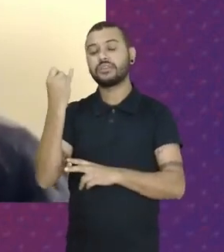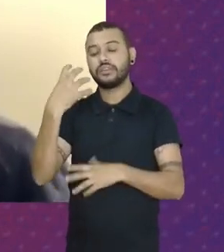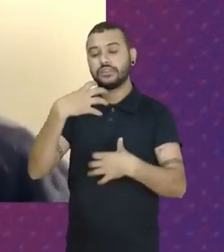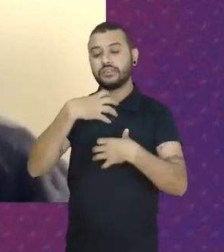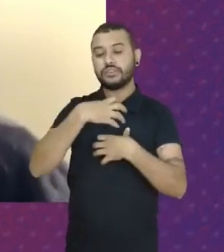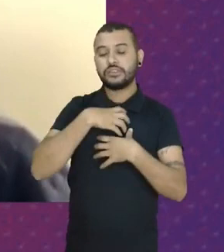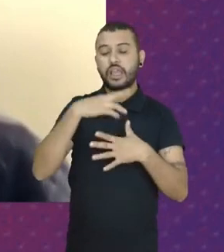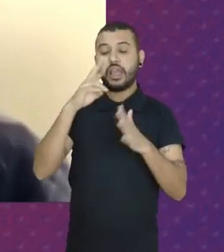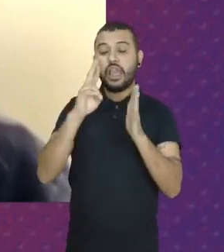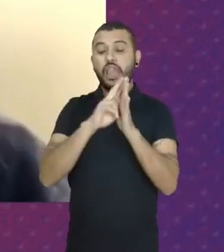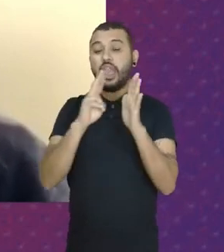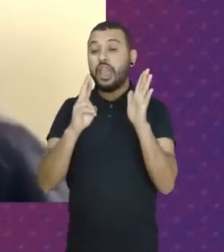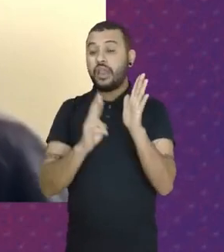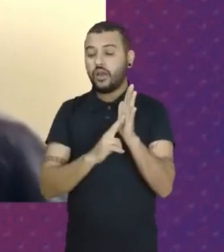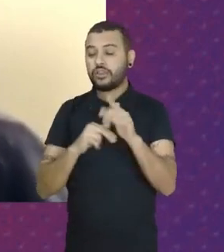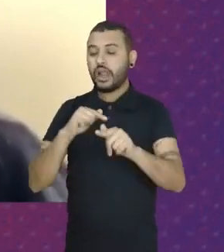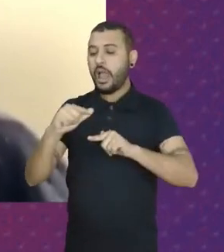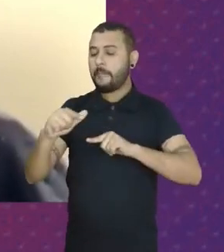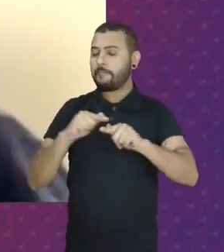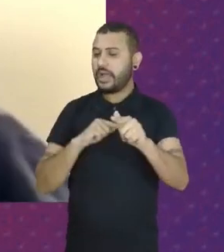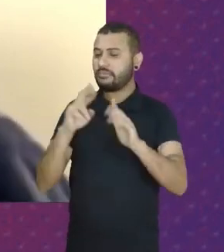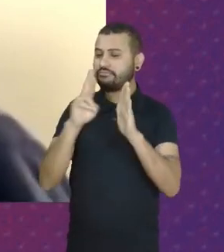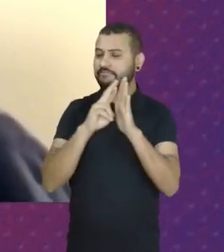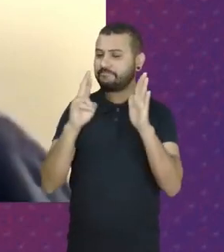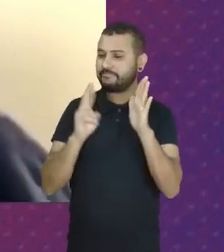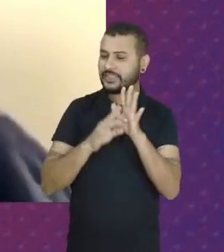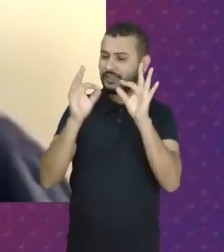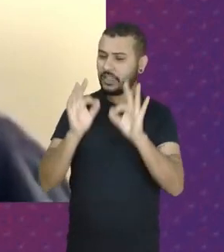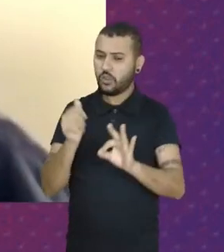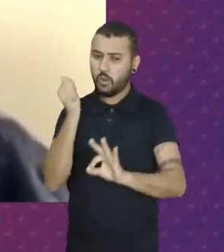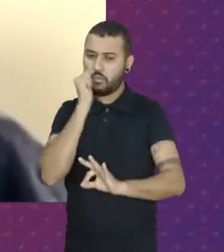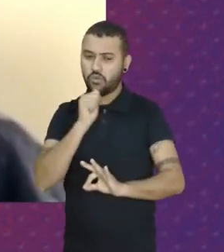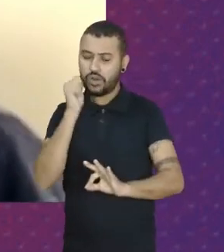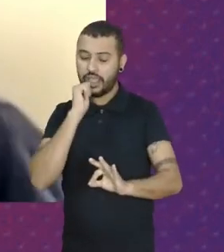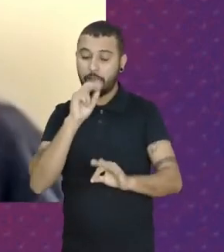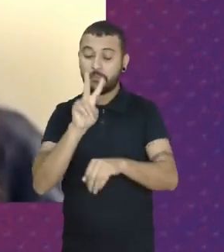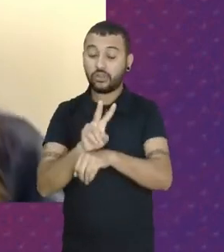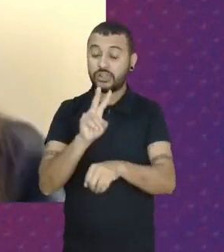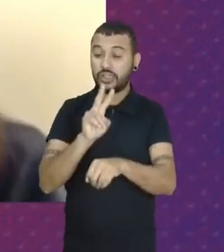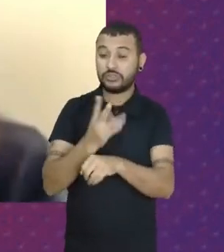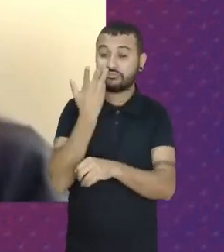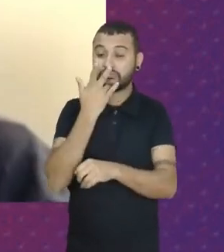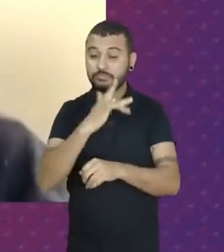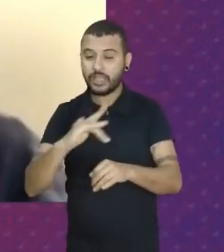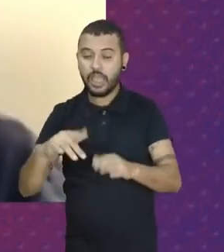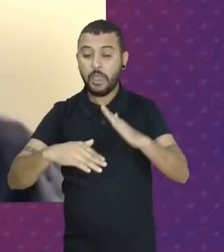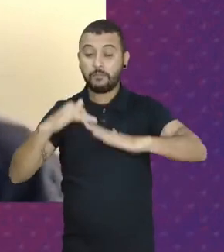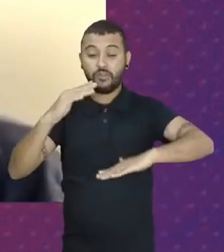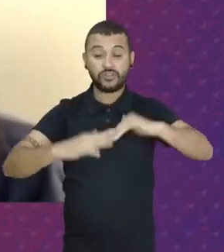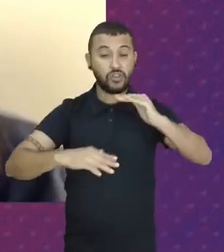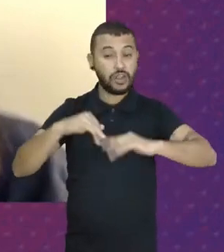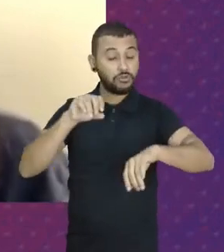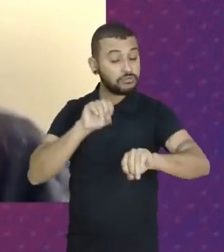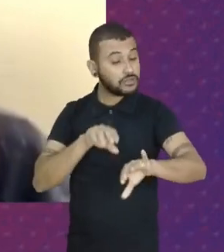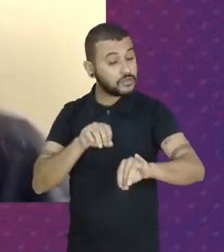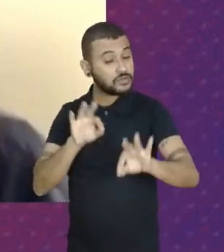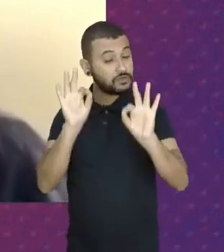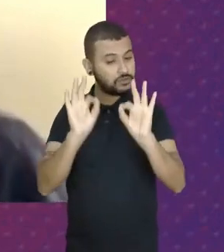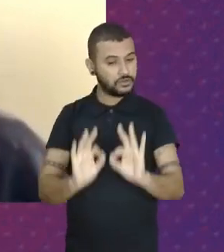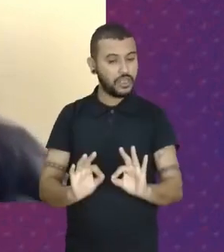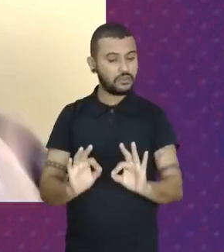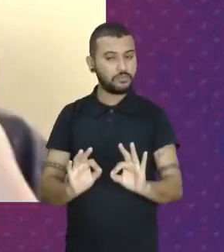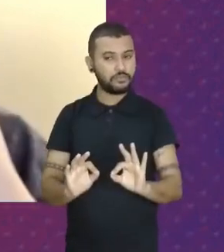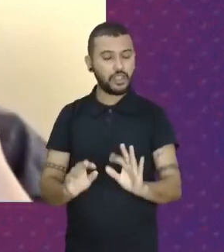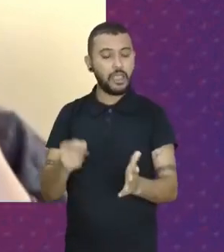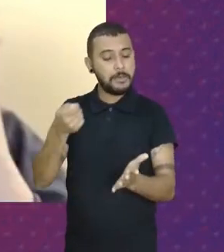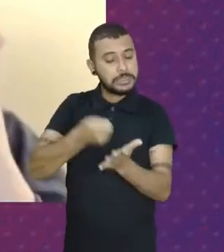na regulamentação do trabalho das trabalhadoras de creche, que passam a ser profissionais da educação, ou seja, passa a